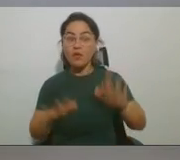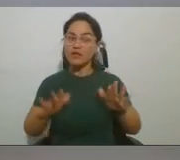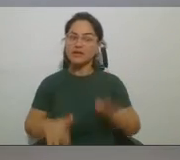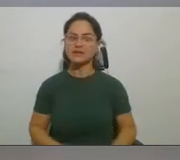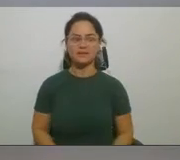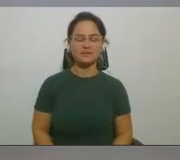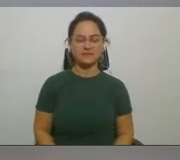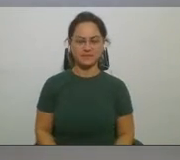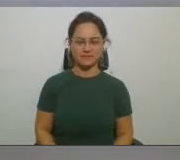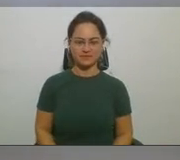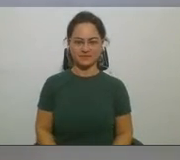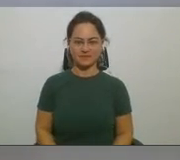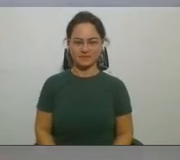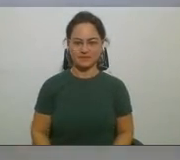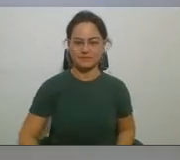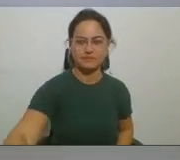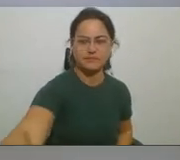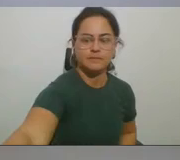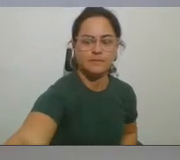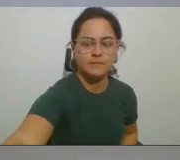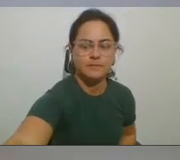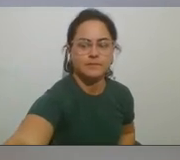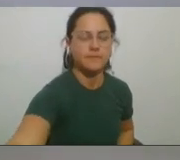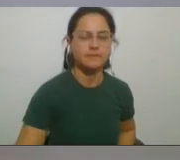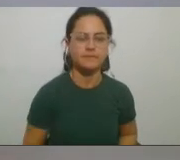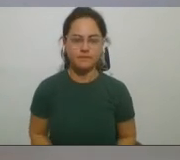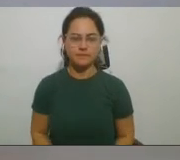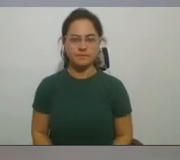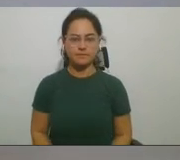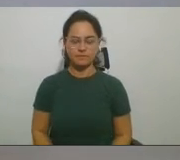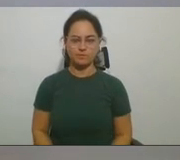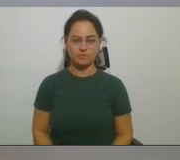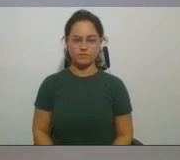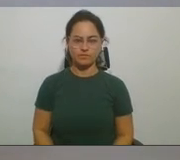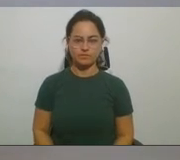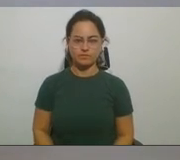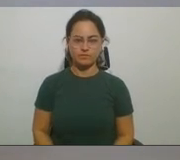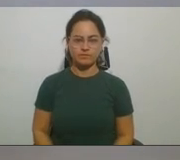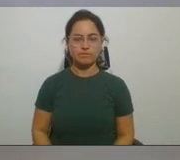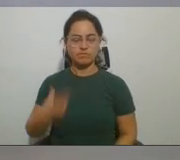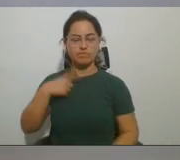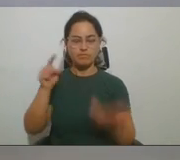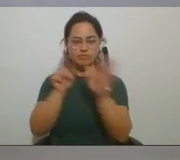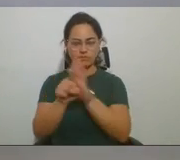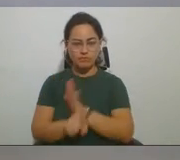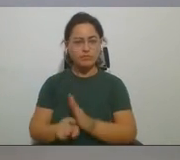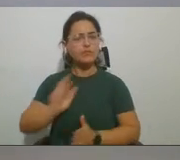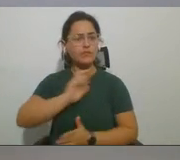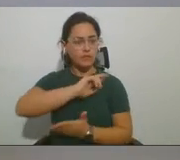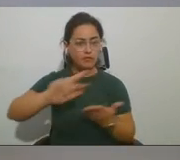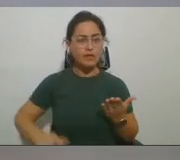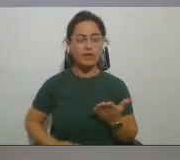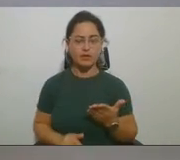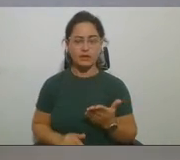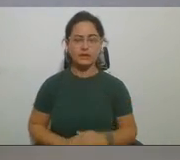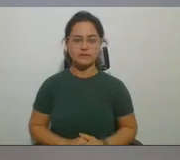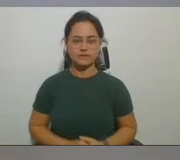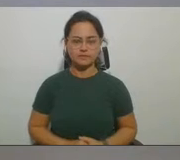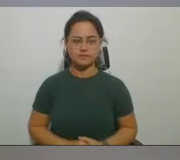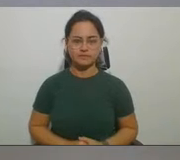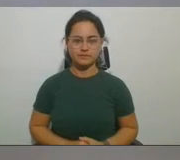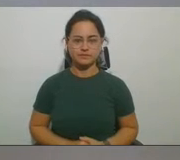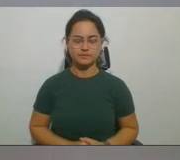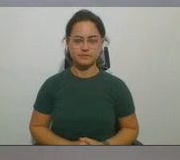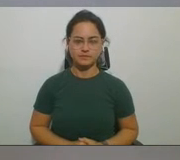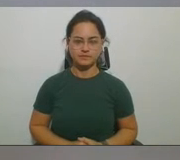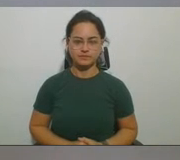Agora, eu vou fazer as duas últimas questões que nos chegaram, e daí a gente encerra,